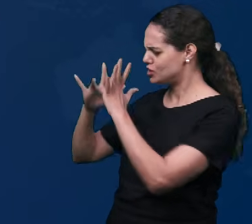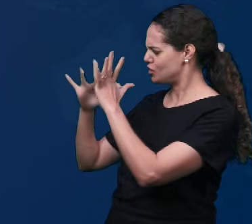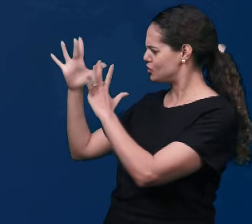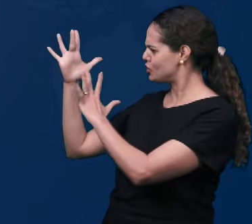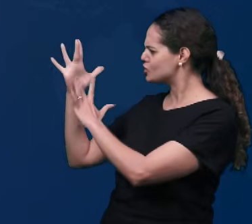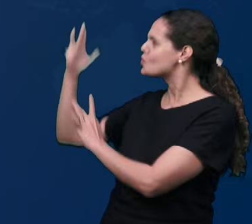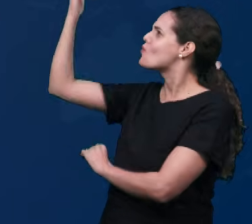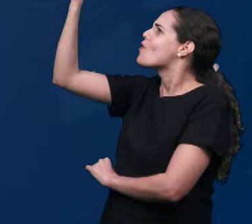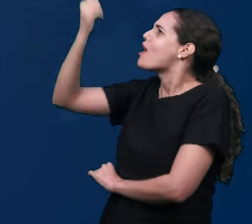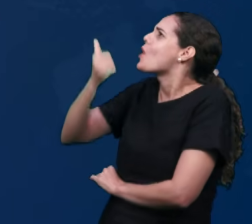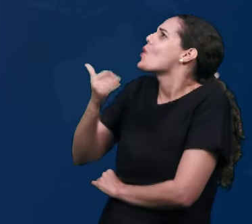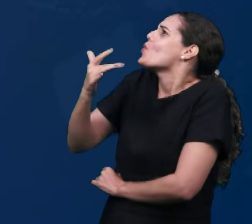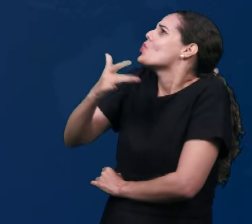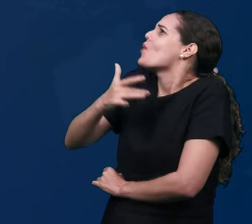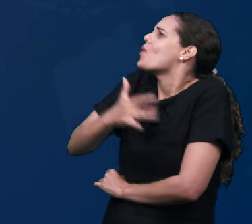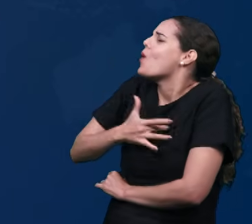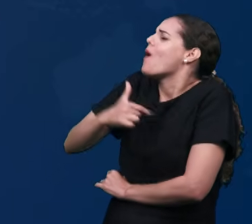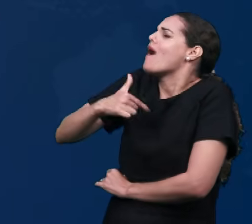renascer.